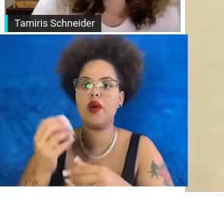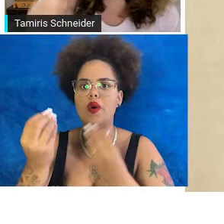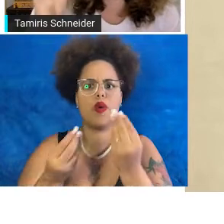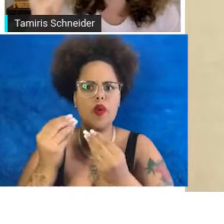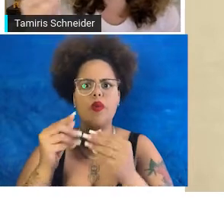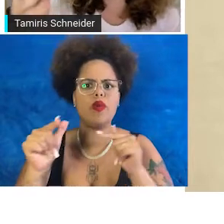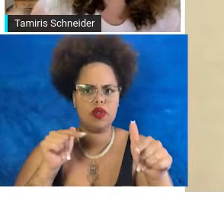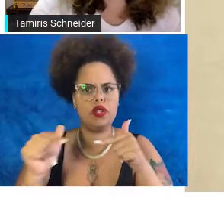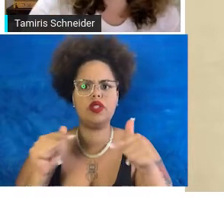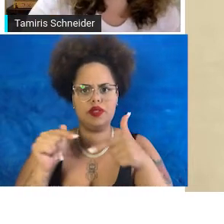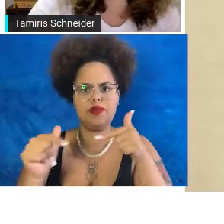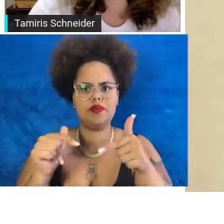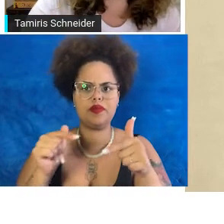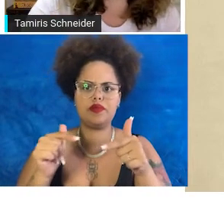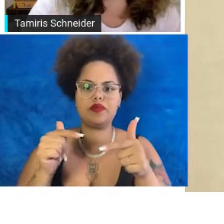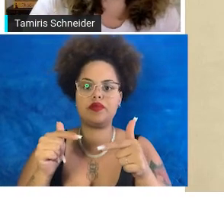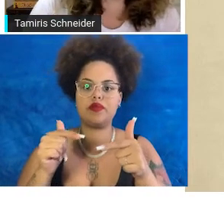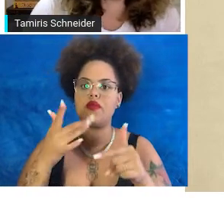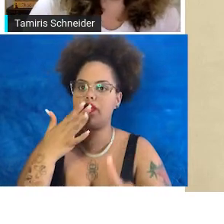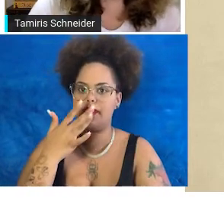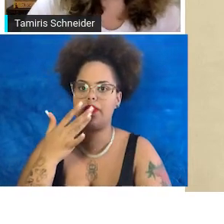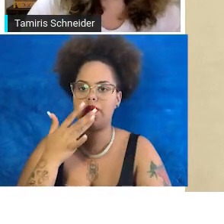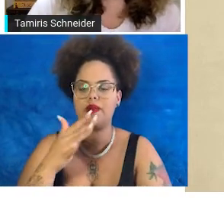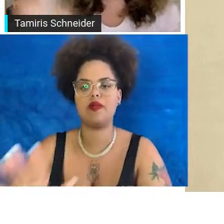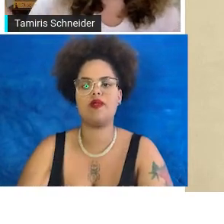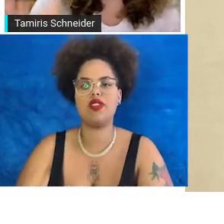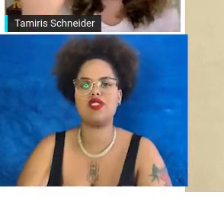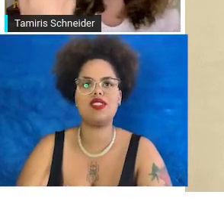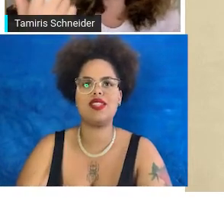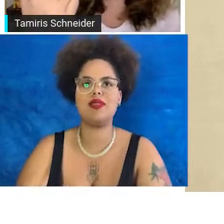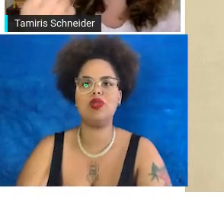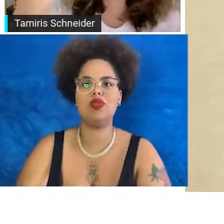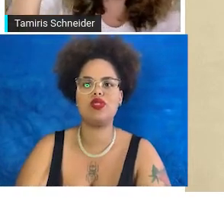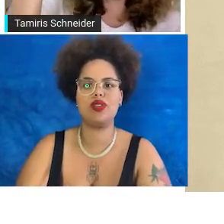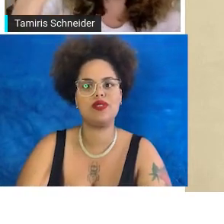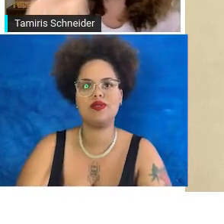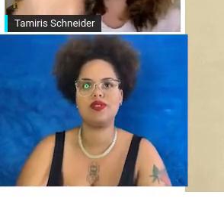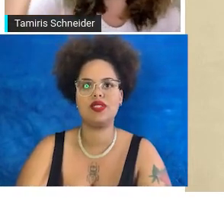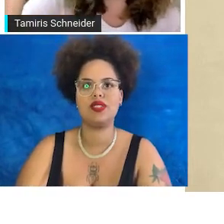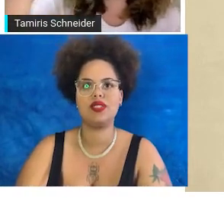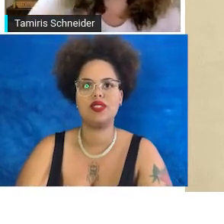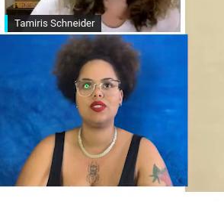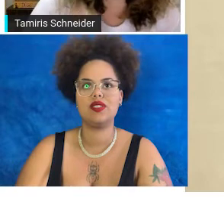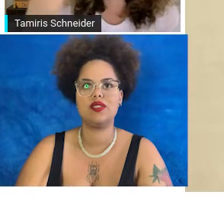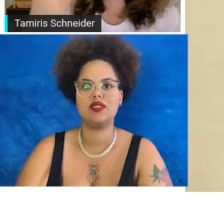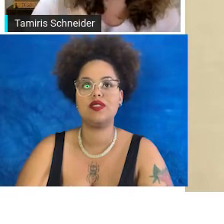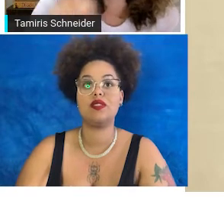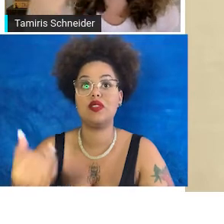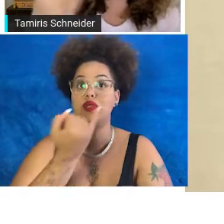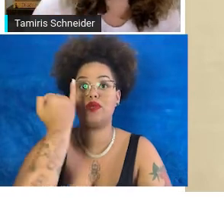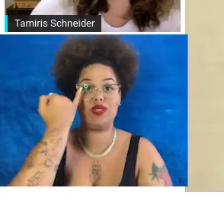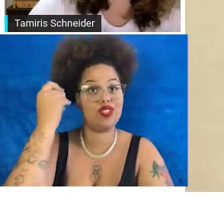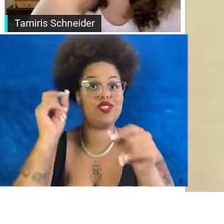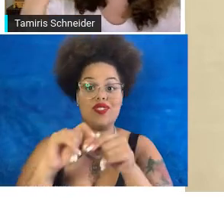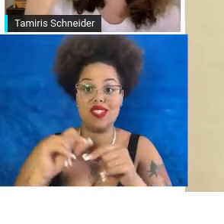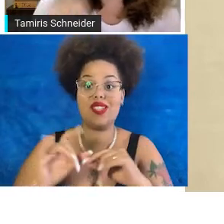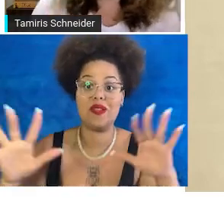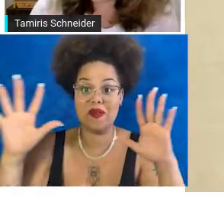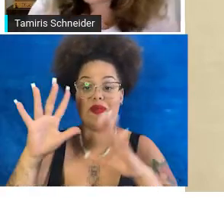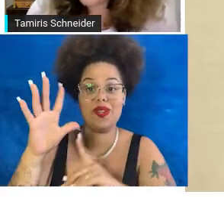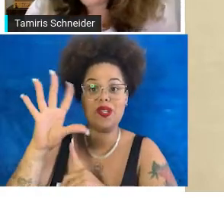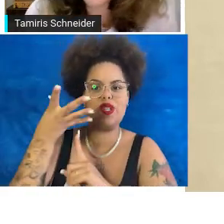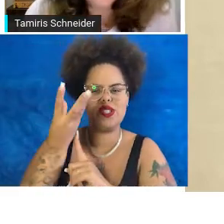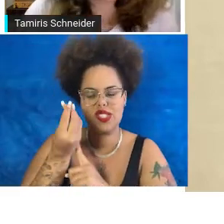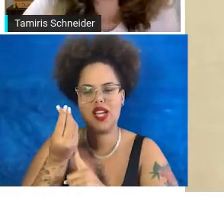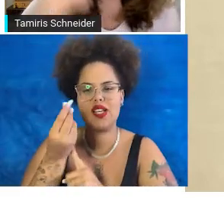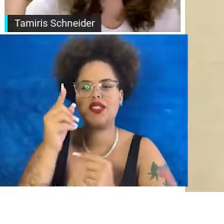trabalhar mesmo pontualmente as cores. Então, mais uma vez, importante fazer plano de arte. Se você